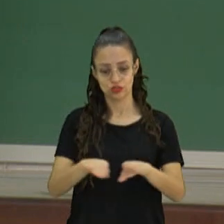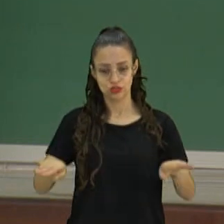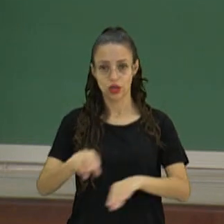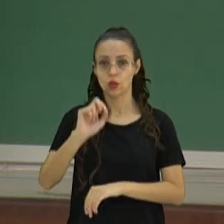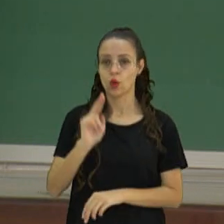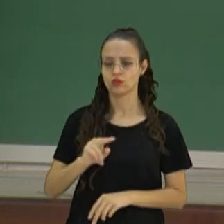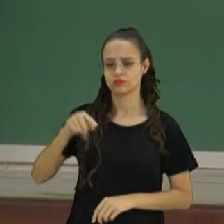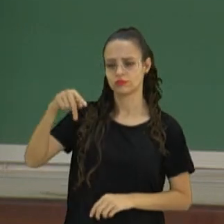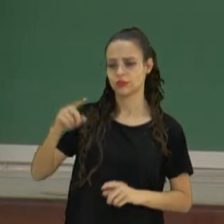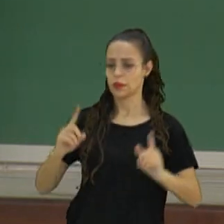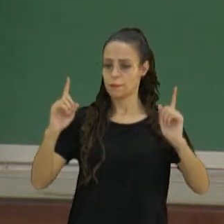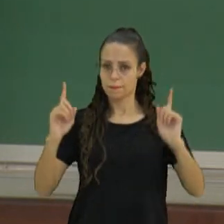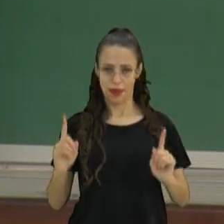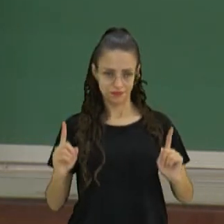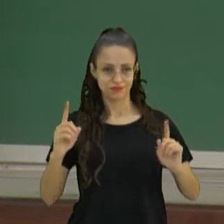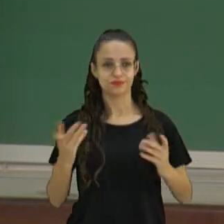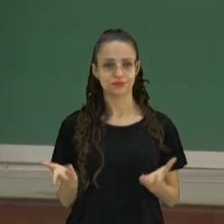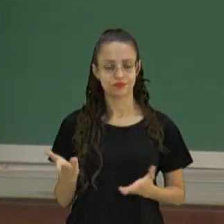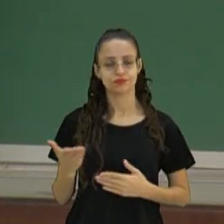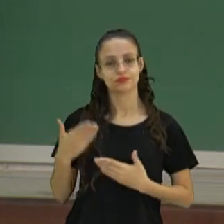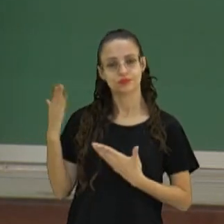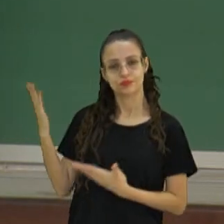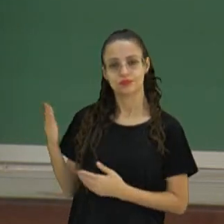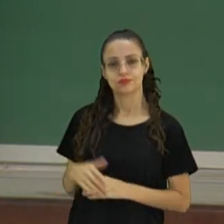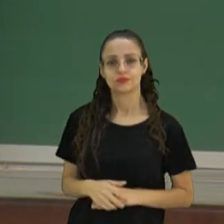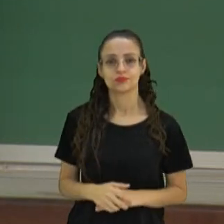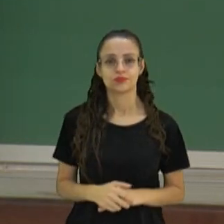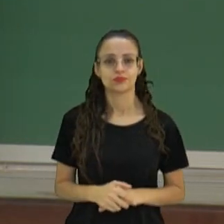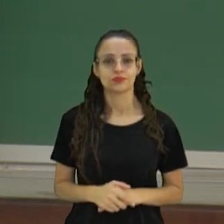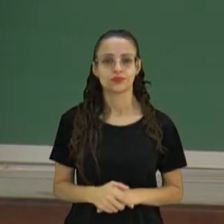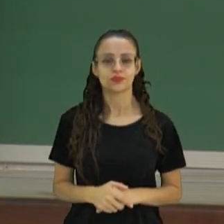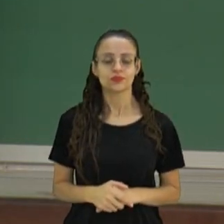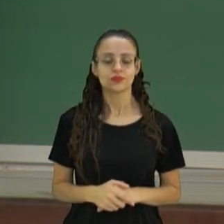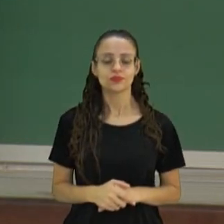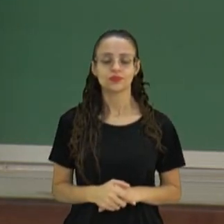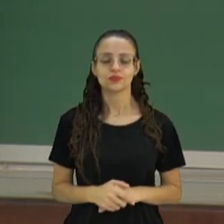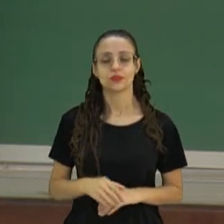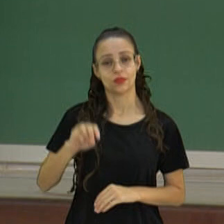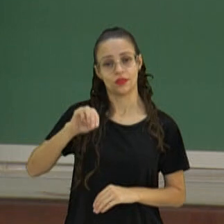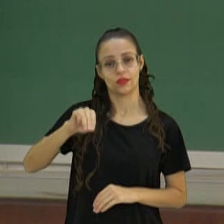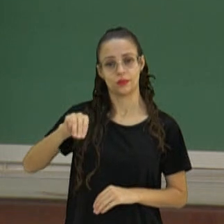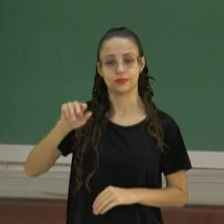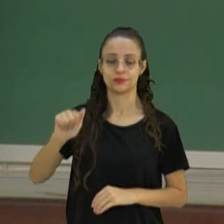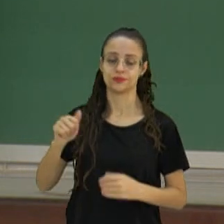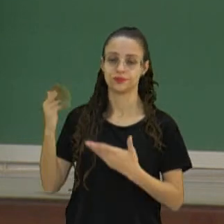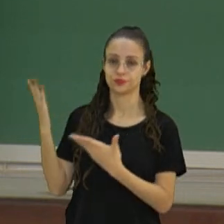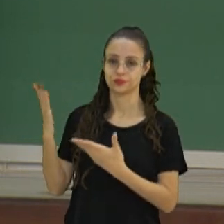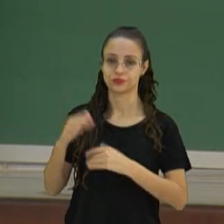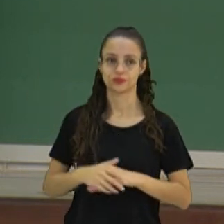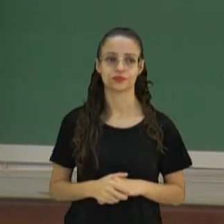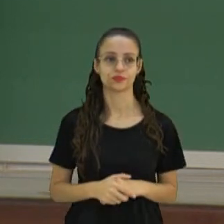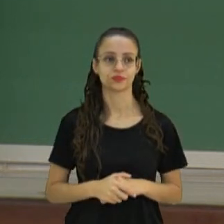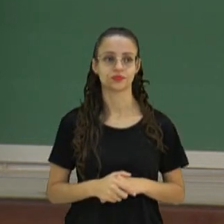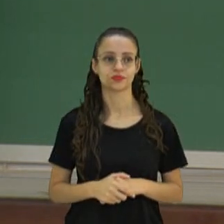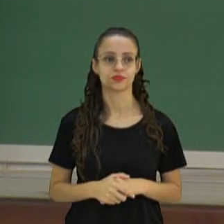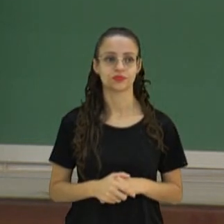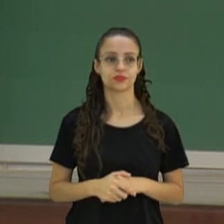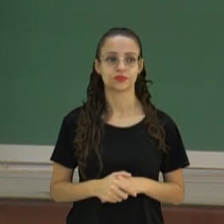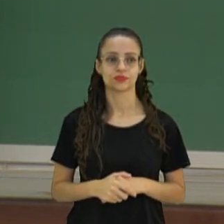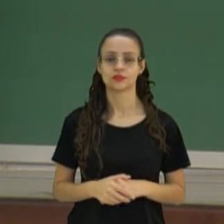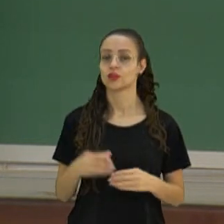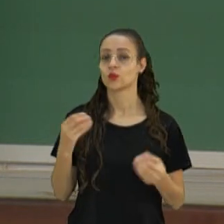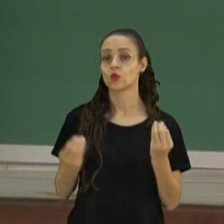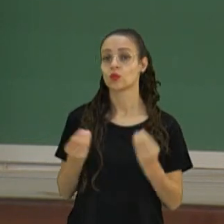lutando muito bem. Então, são situações que envolvem o MMA nestas animações aqui. Então, como